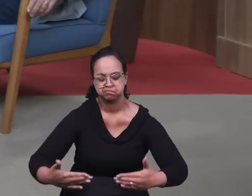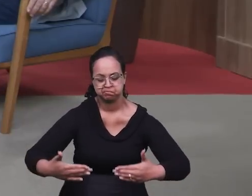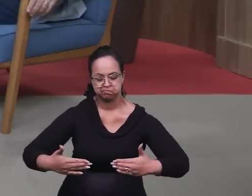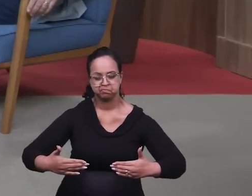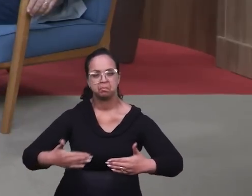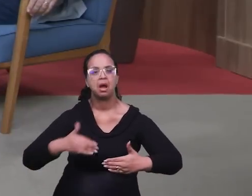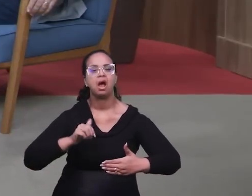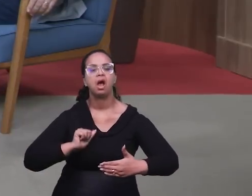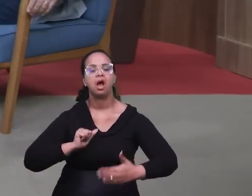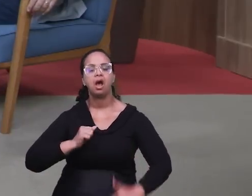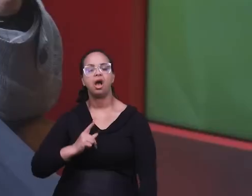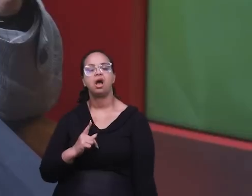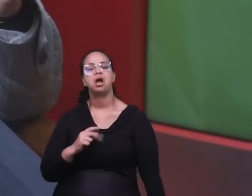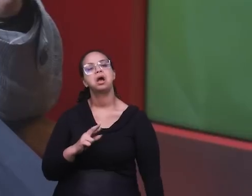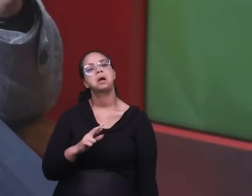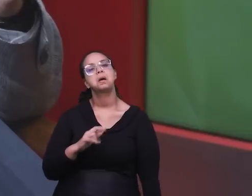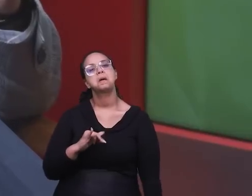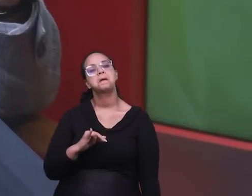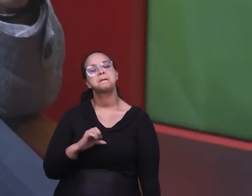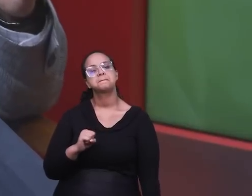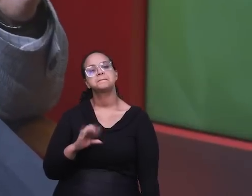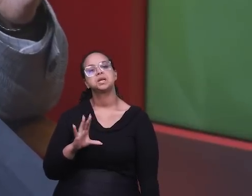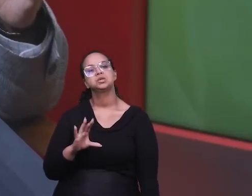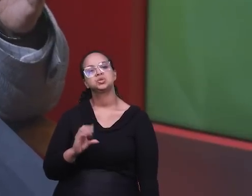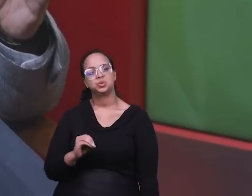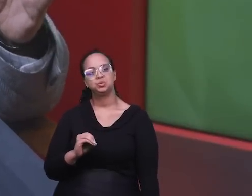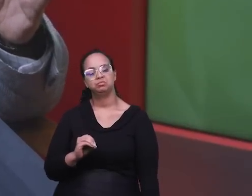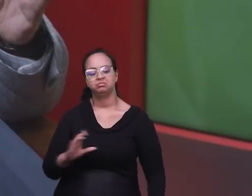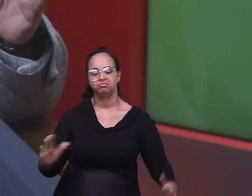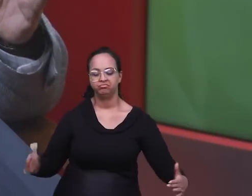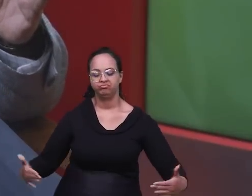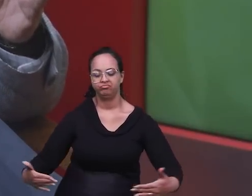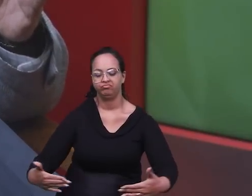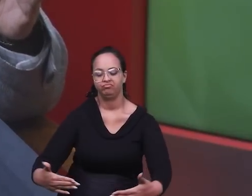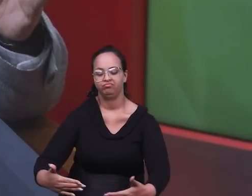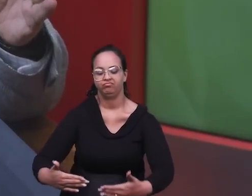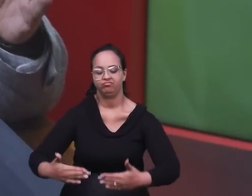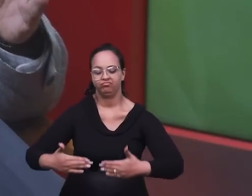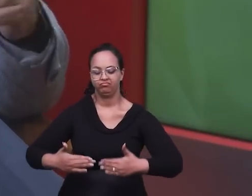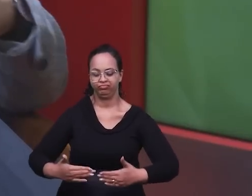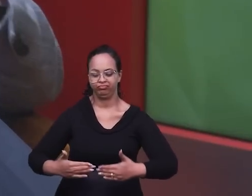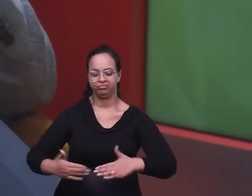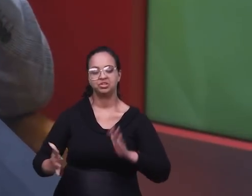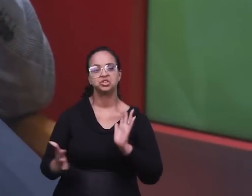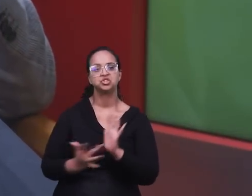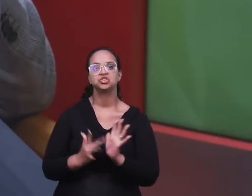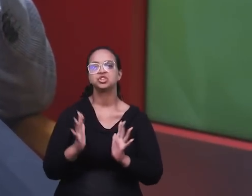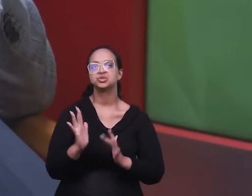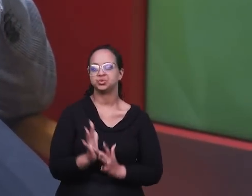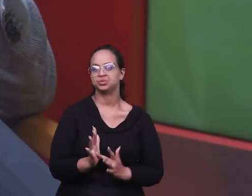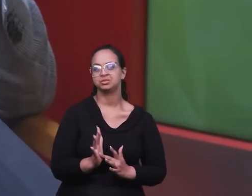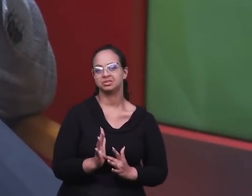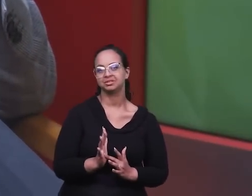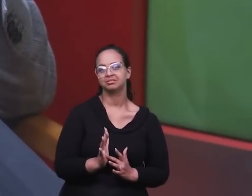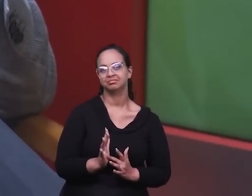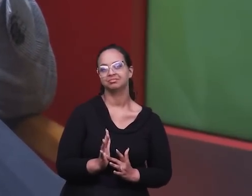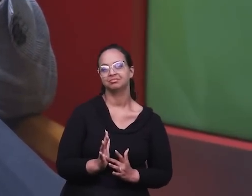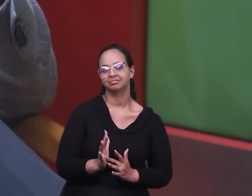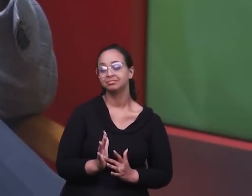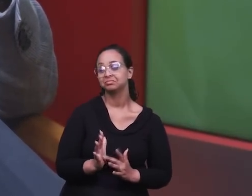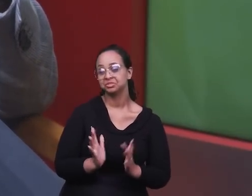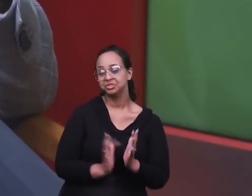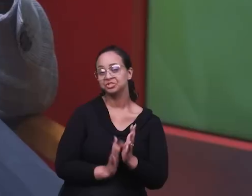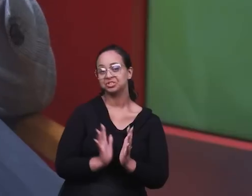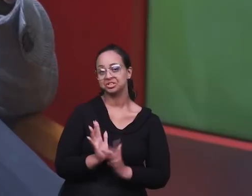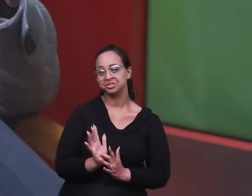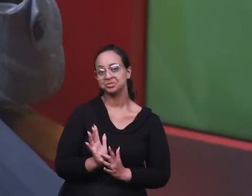Então, esse texto ele faz referência tanto ao Senhor Jesus, como bom pastor, e ao homem, de um modo